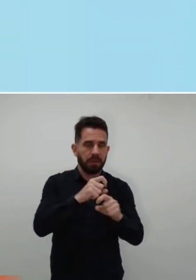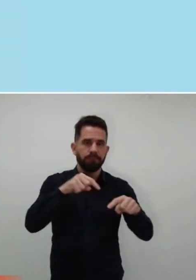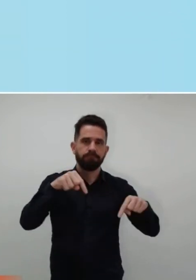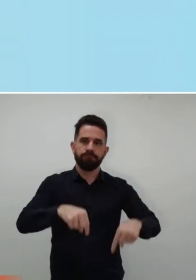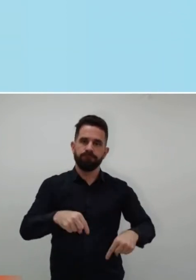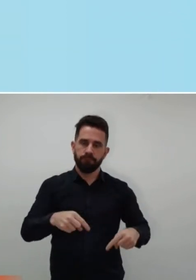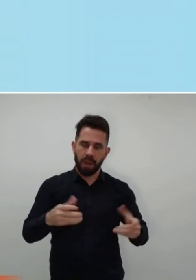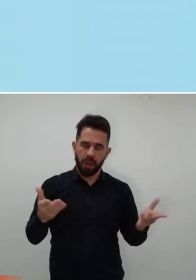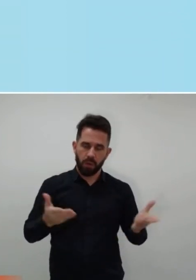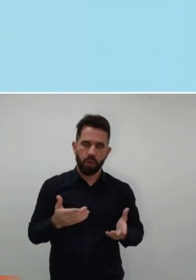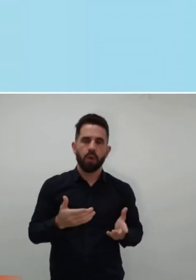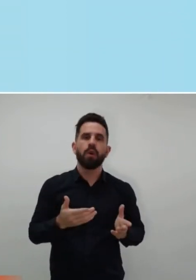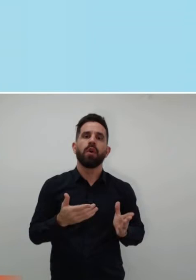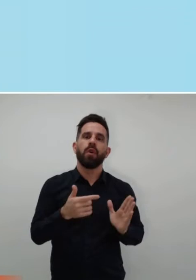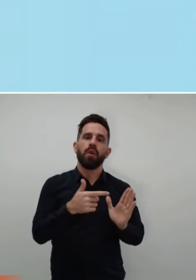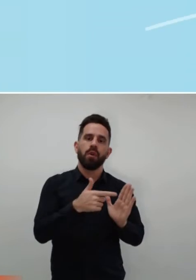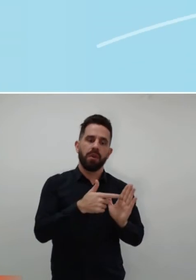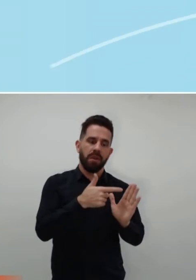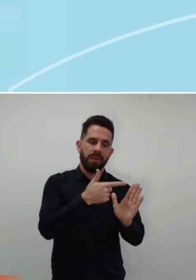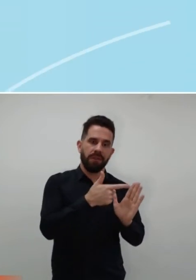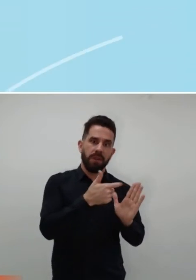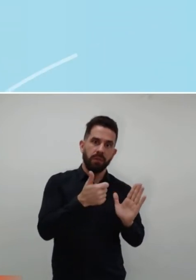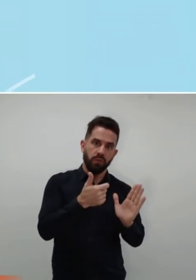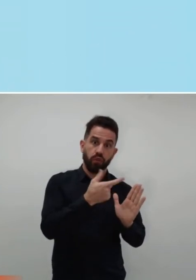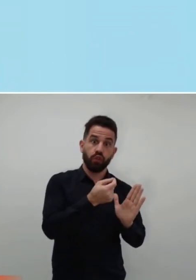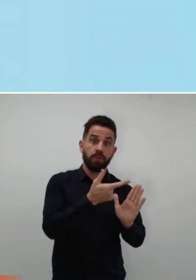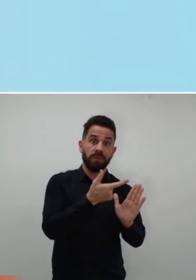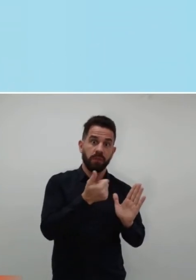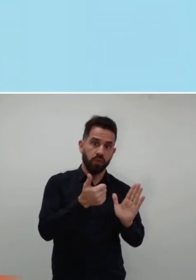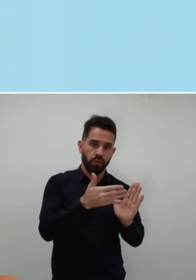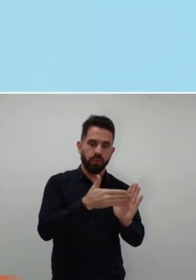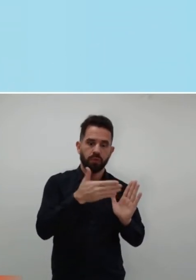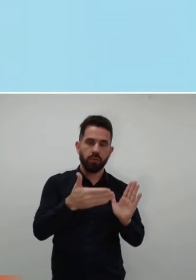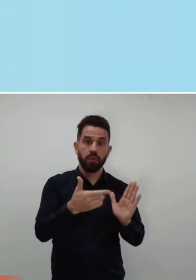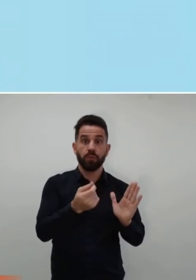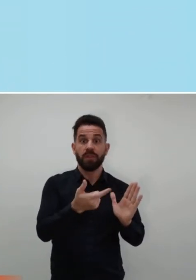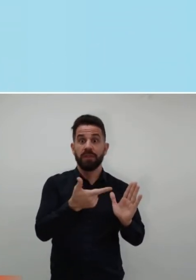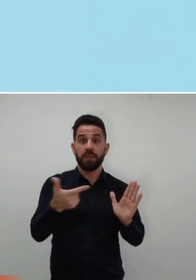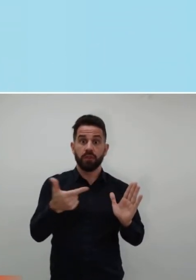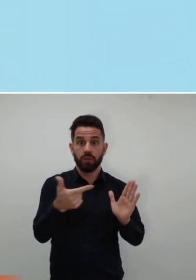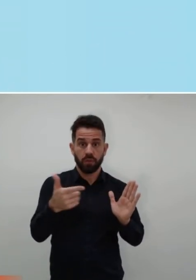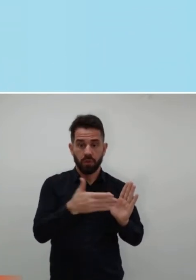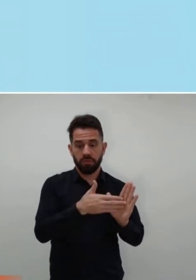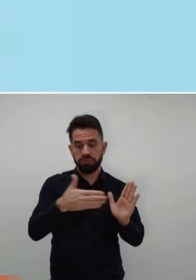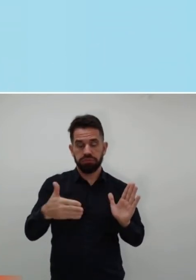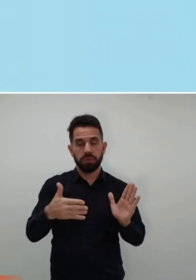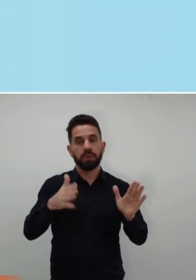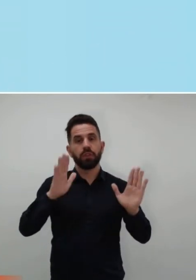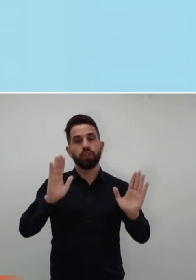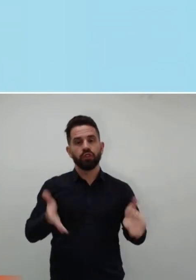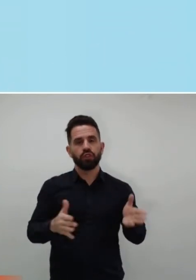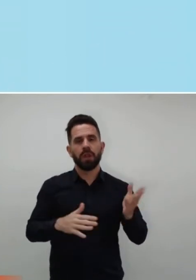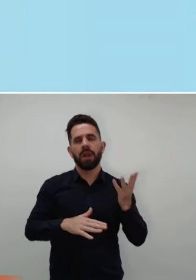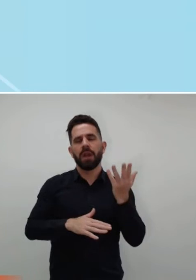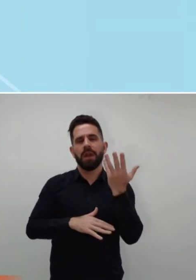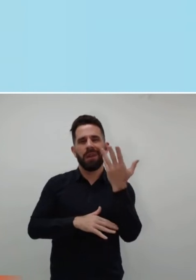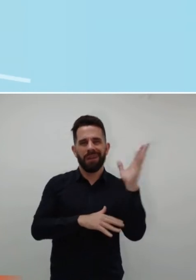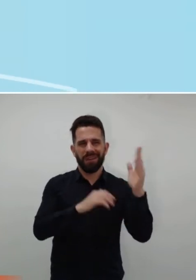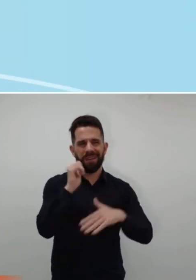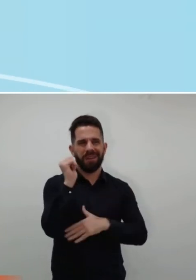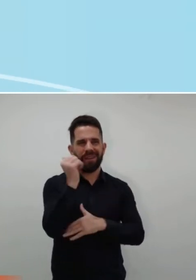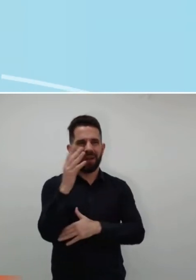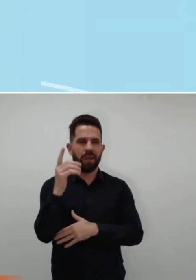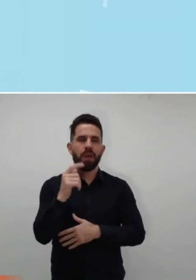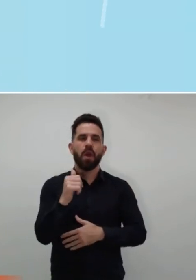a julho de 2022, foram derrubados quase 11 mil metros quadrados de